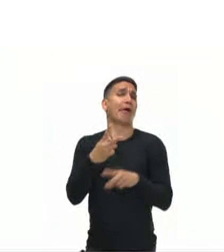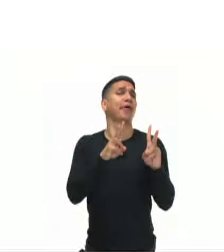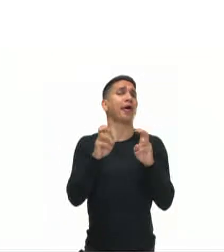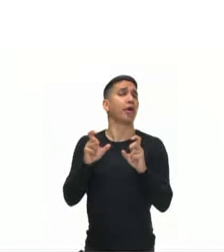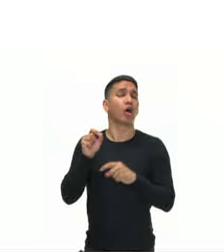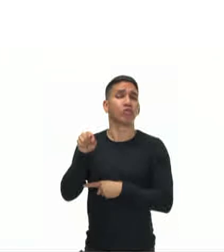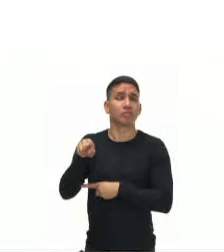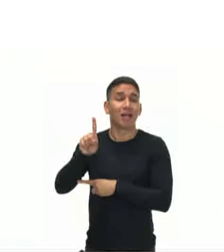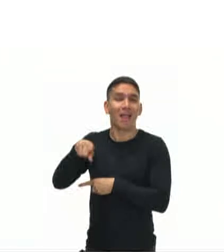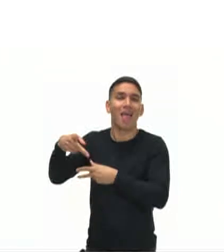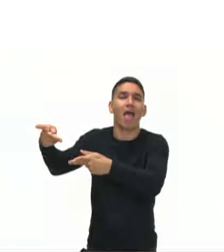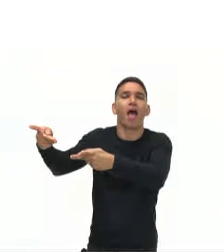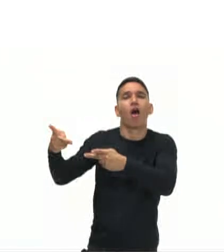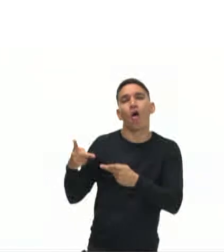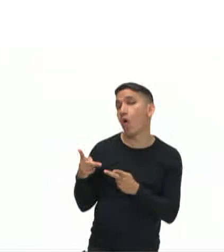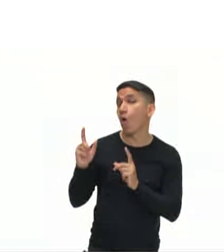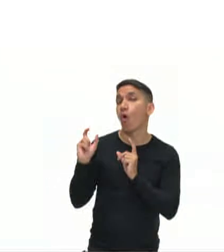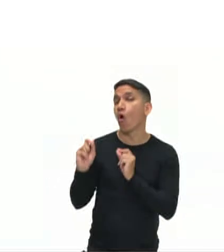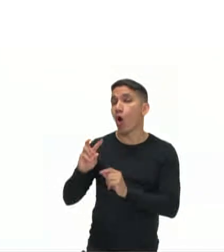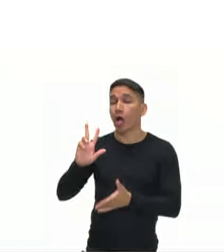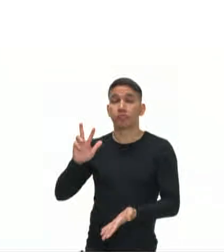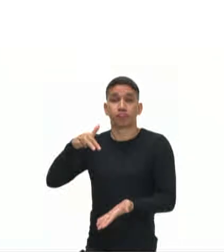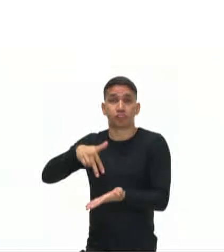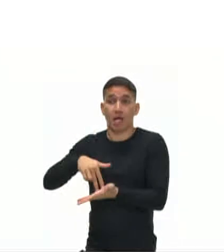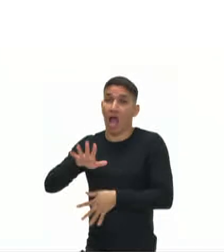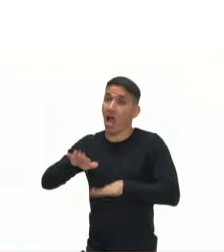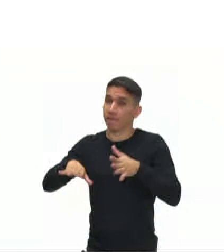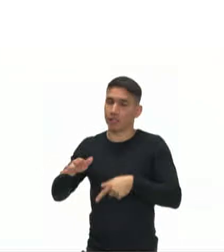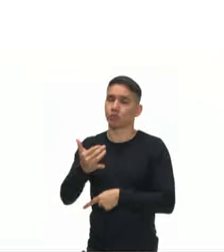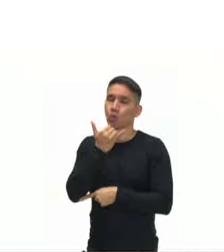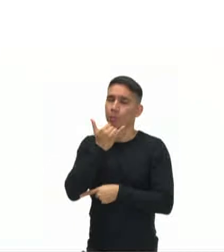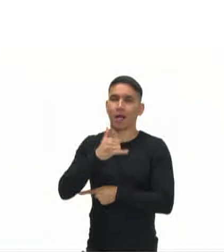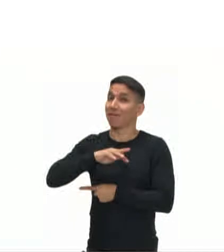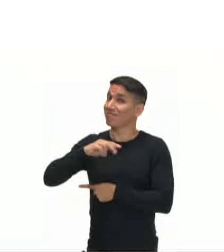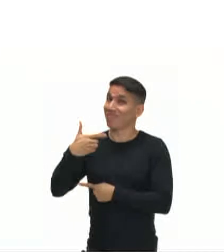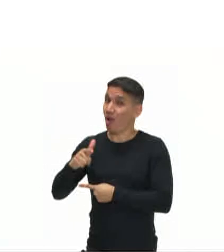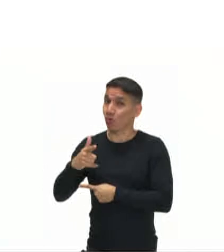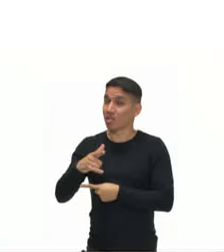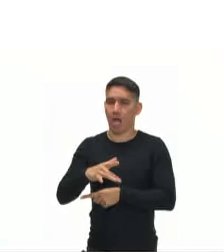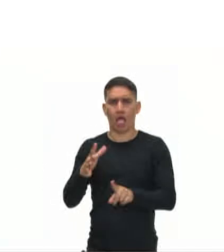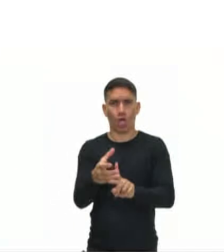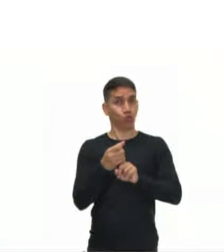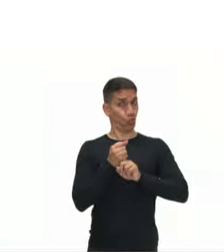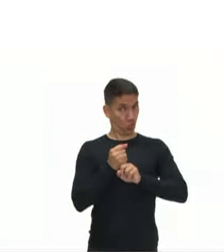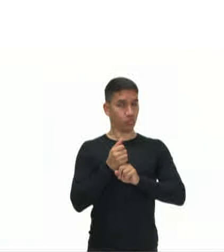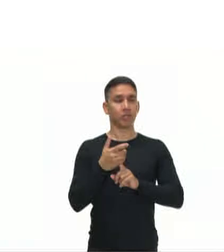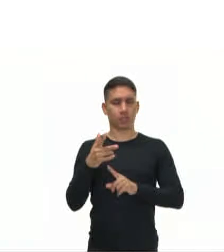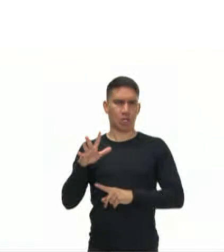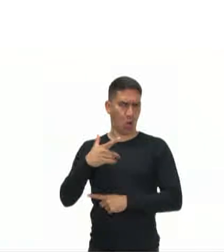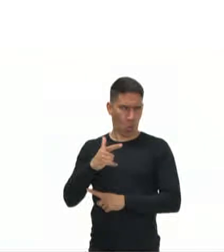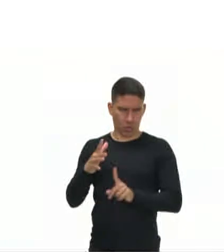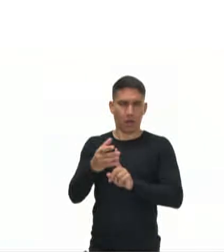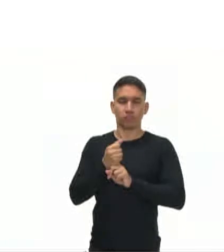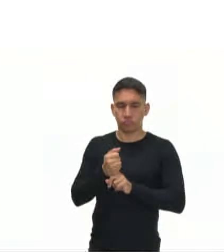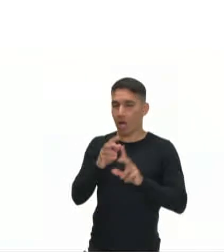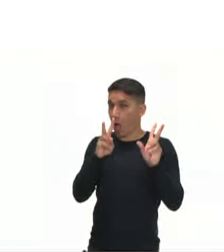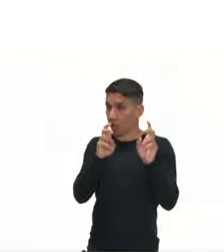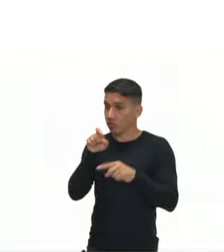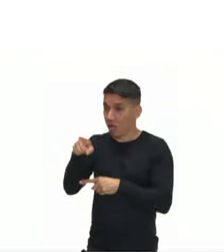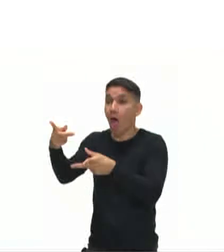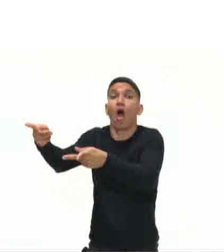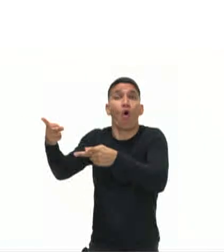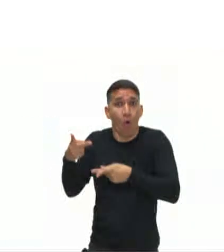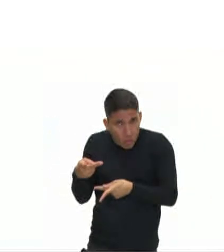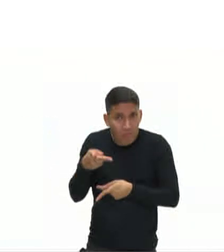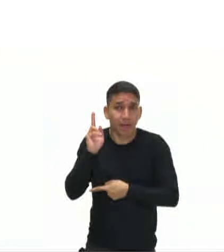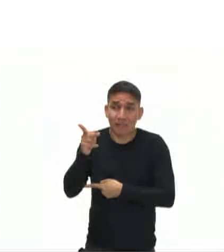assunto, são convocadas a dar, mesmo não tendo, propriedade sobre determinado assunto, são convocadas